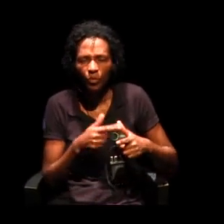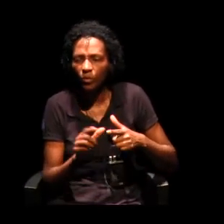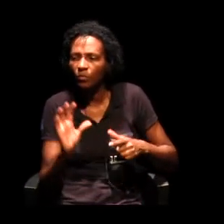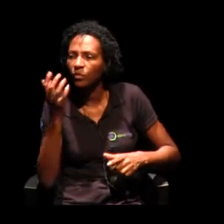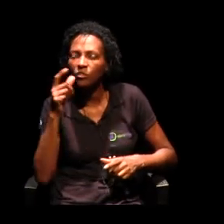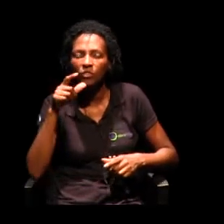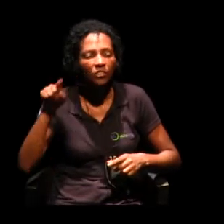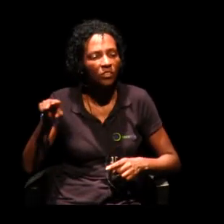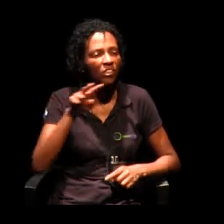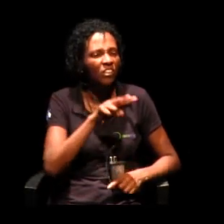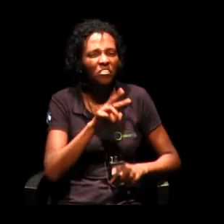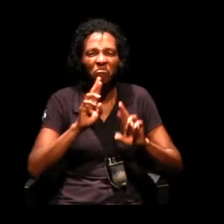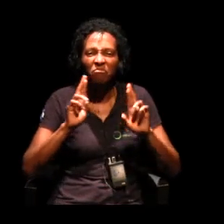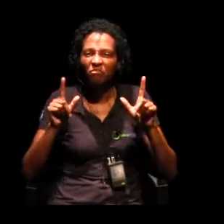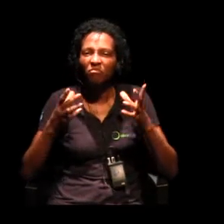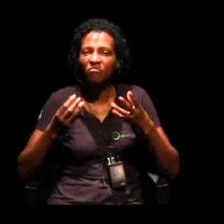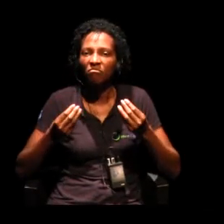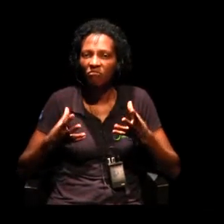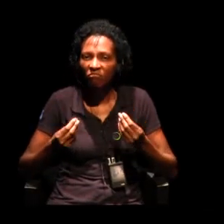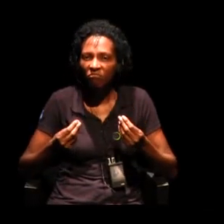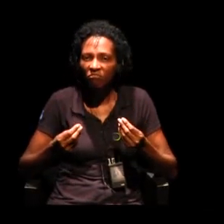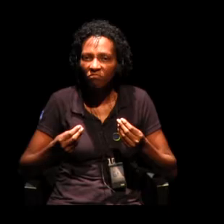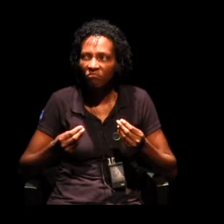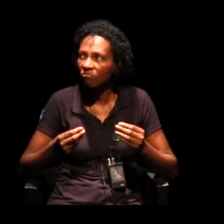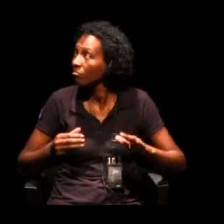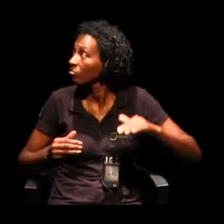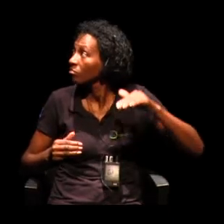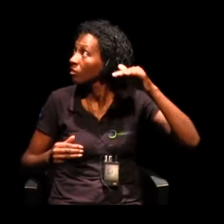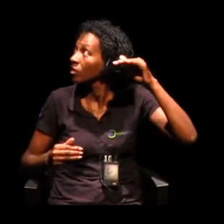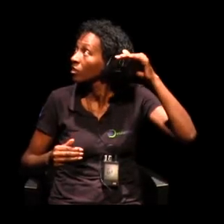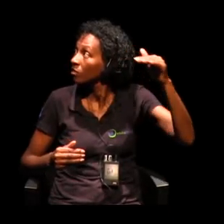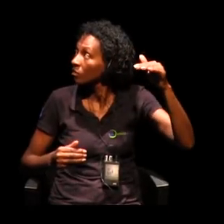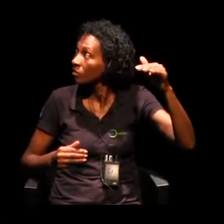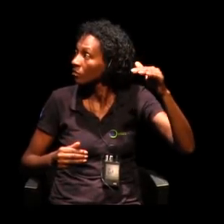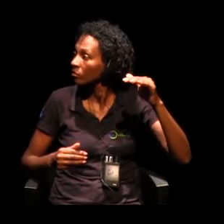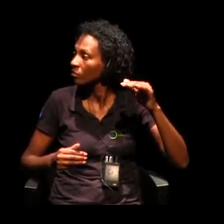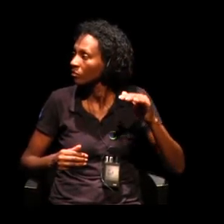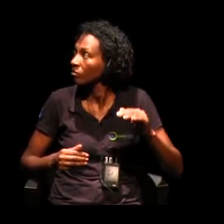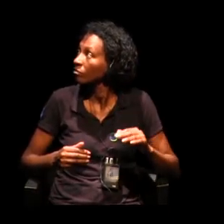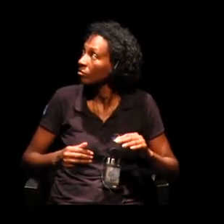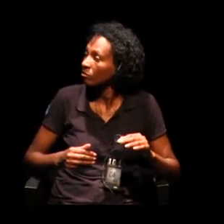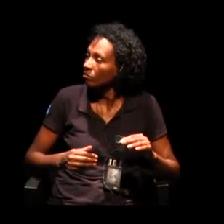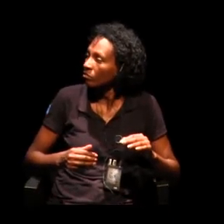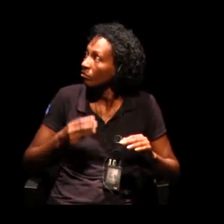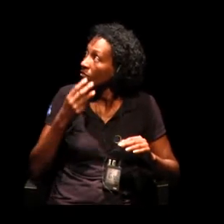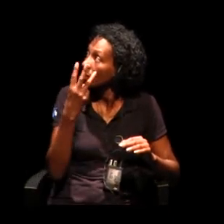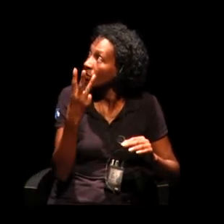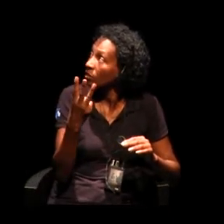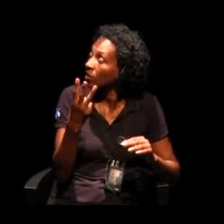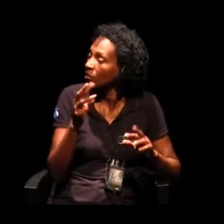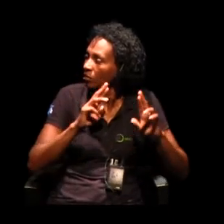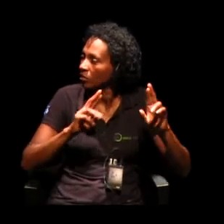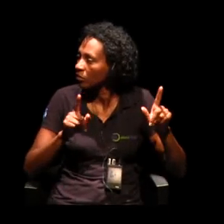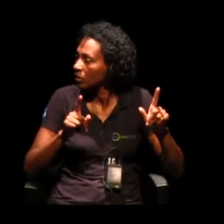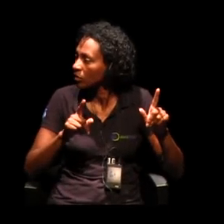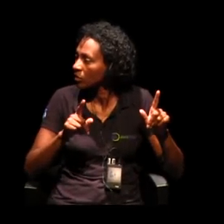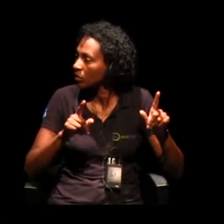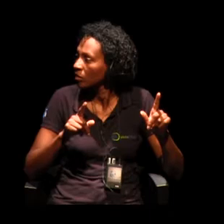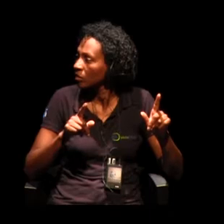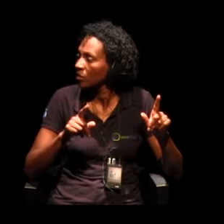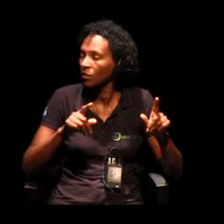observamos as condições existentes, e é muito diferente. Em cima, há